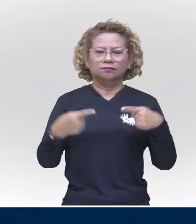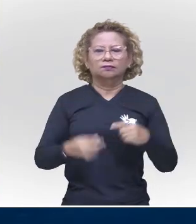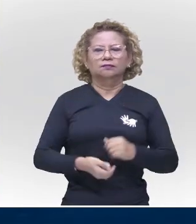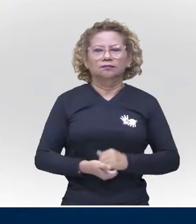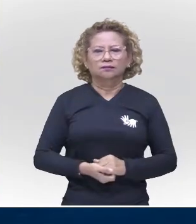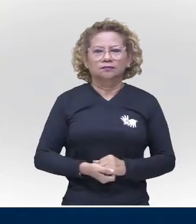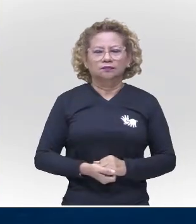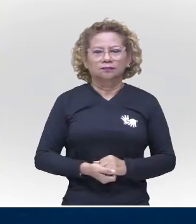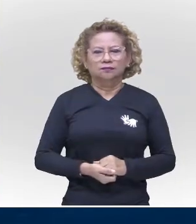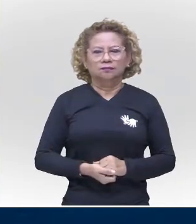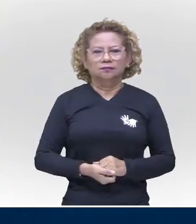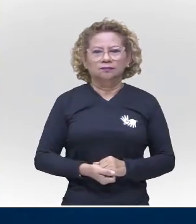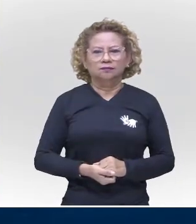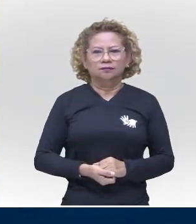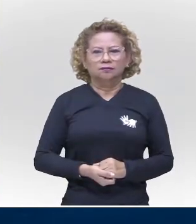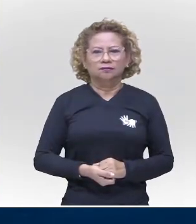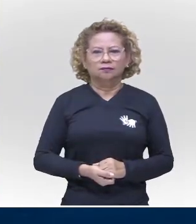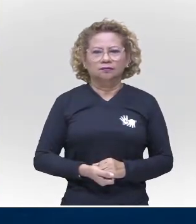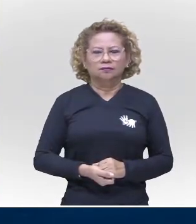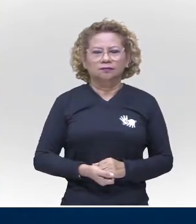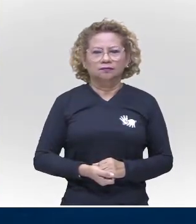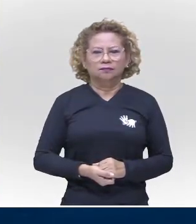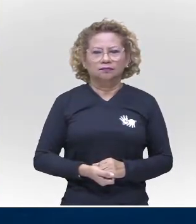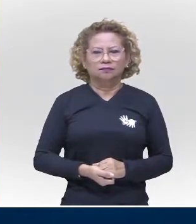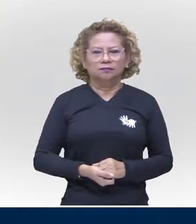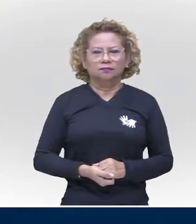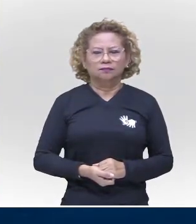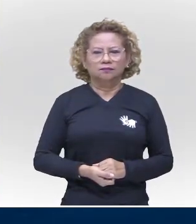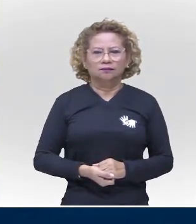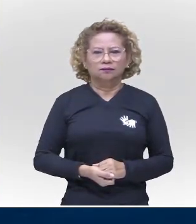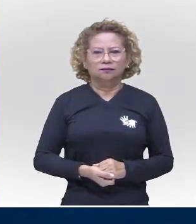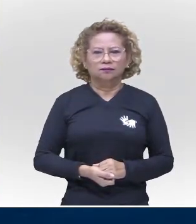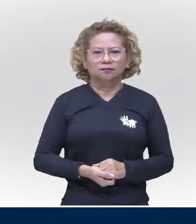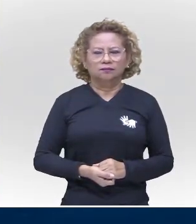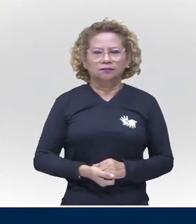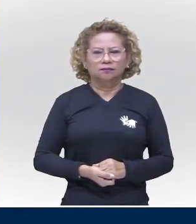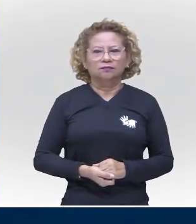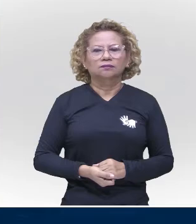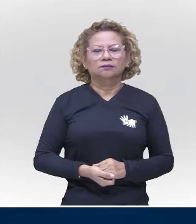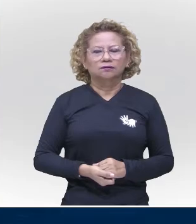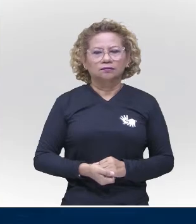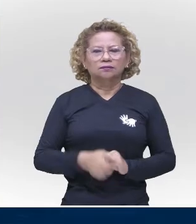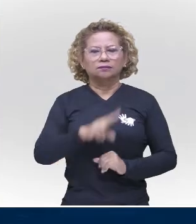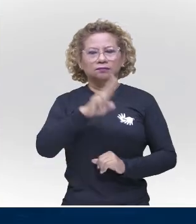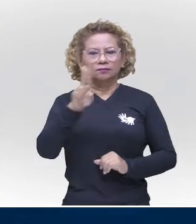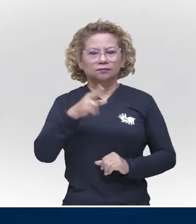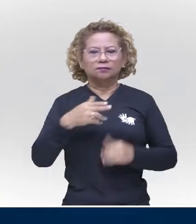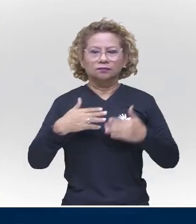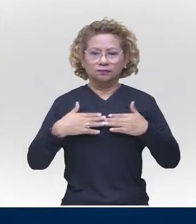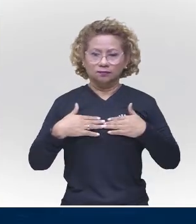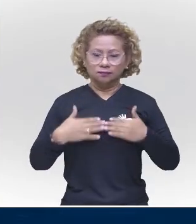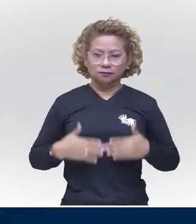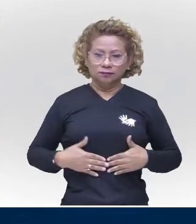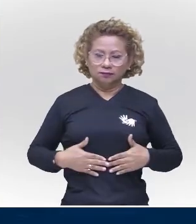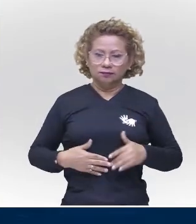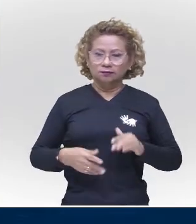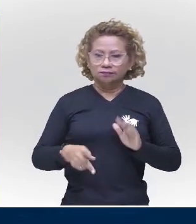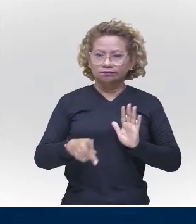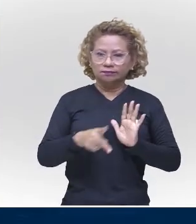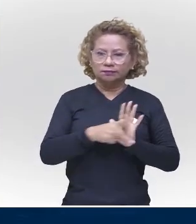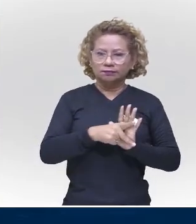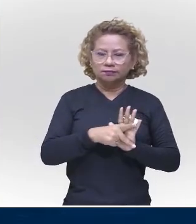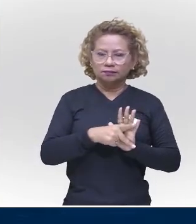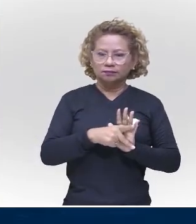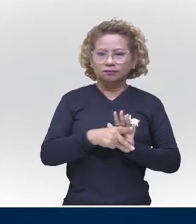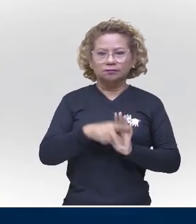aí minha com o meu adversário, onde eu utilizo o corpo para fazer a pontuação. No